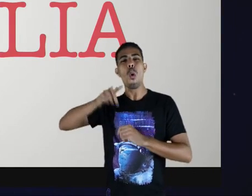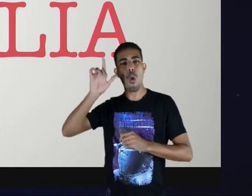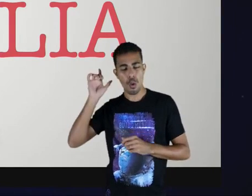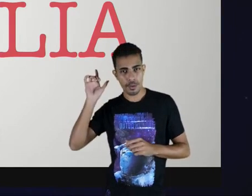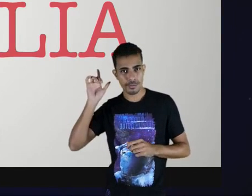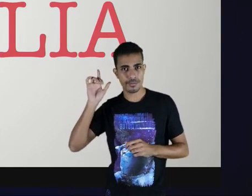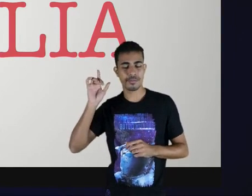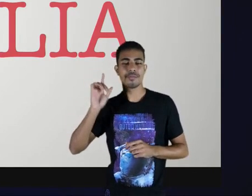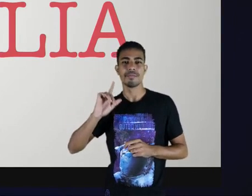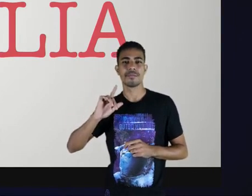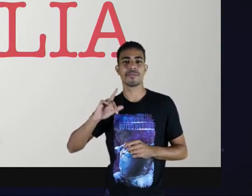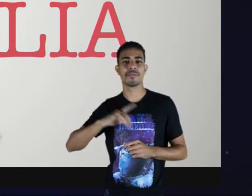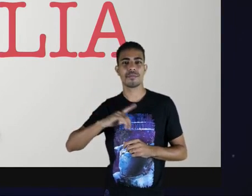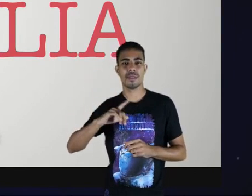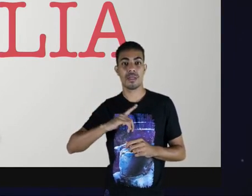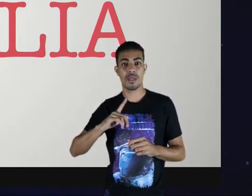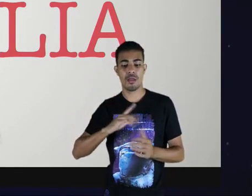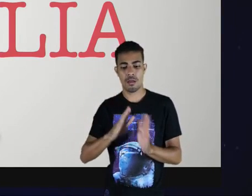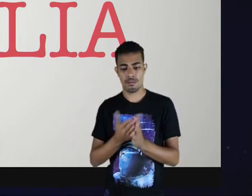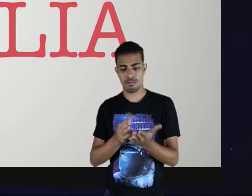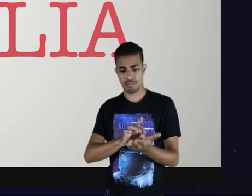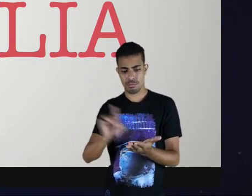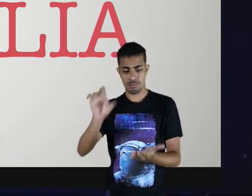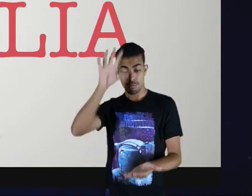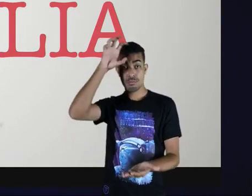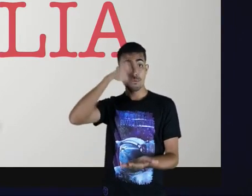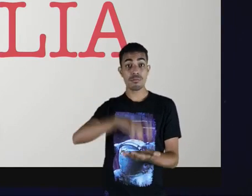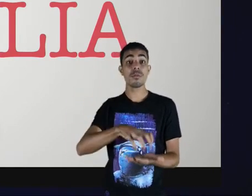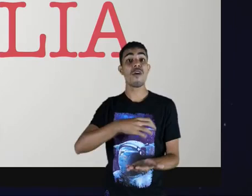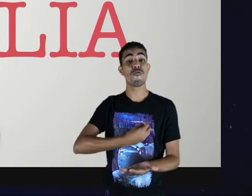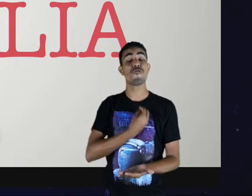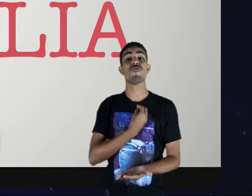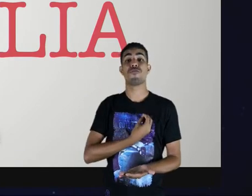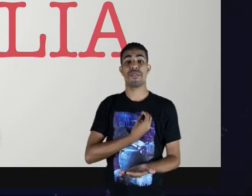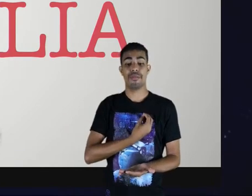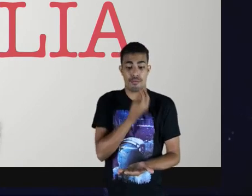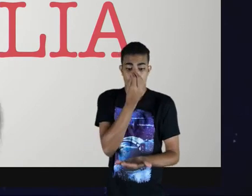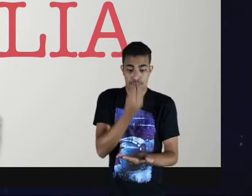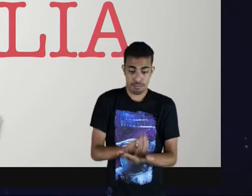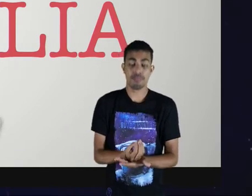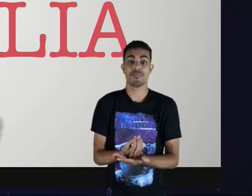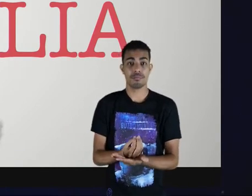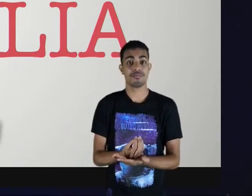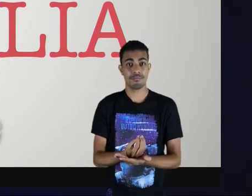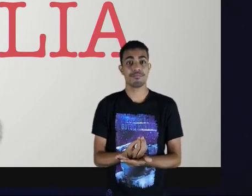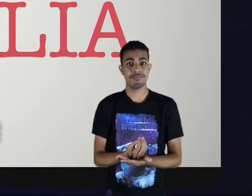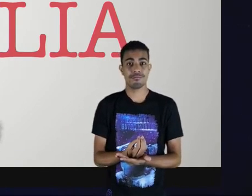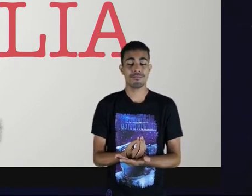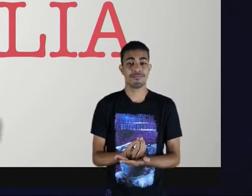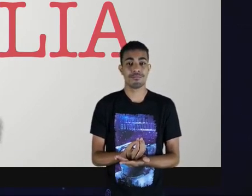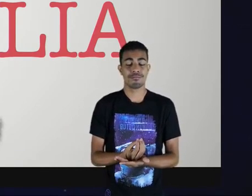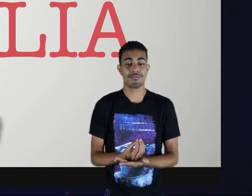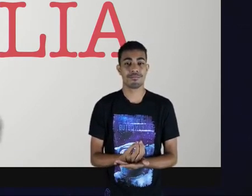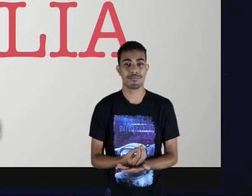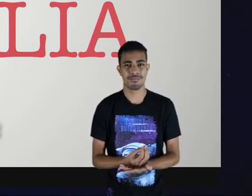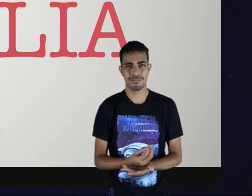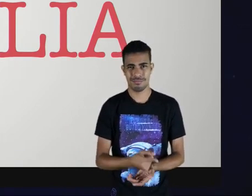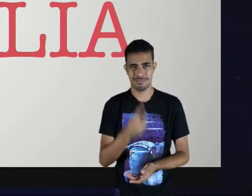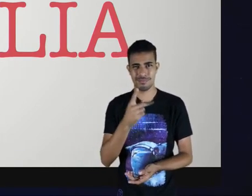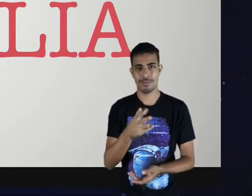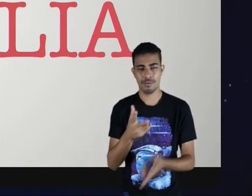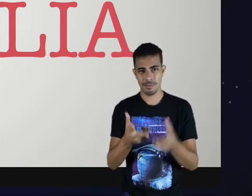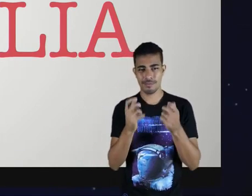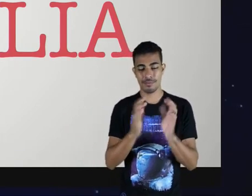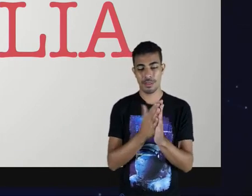a Bíblia tem que ser o centro de nossa vida, deve ser o centro da vida do jovem. Então, veja lá o que a própria